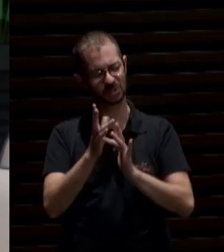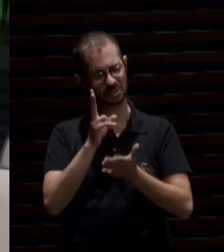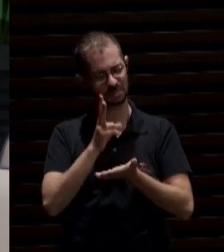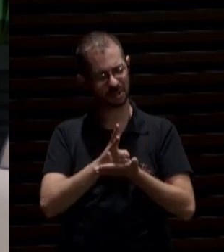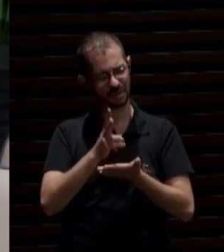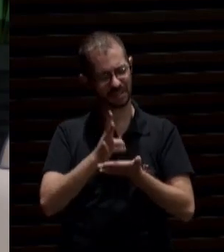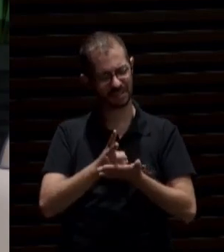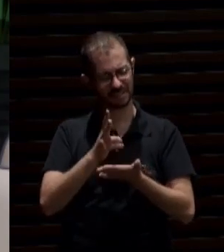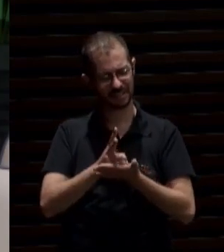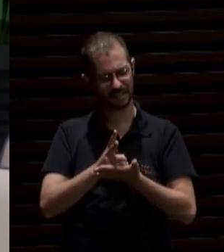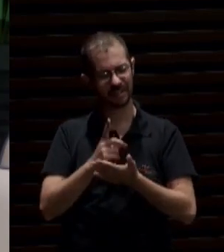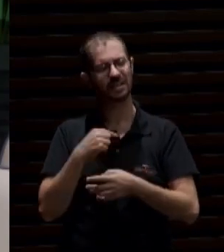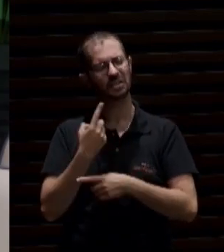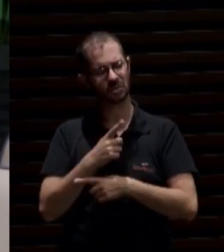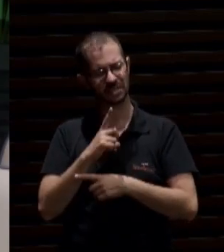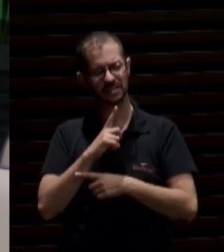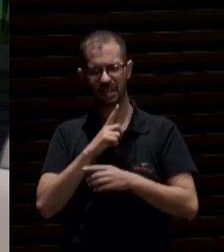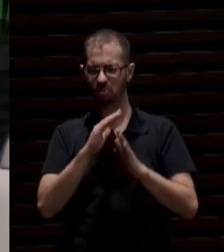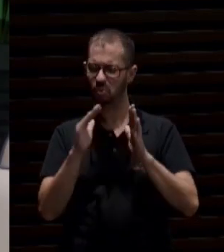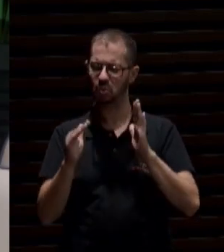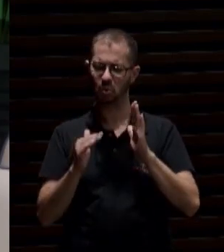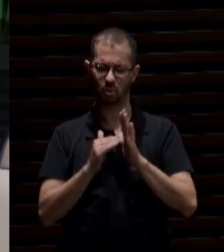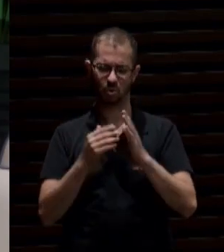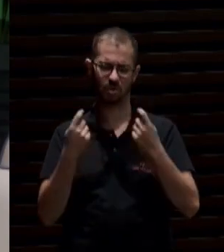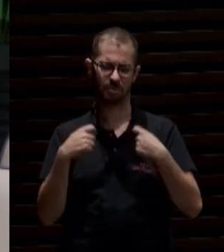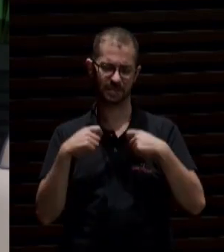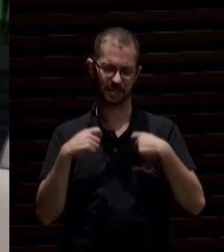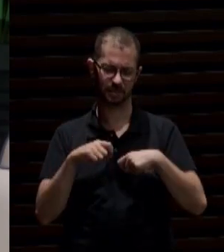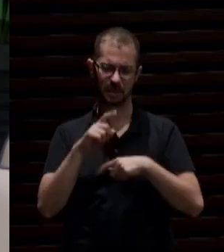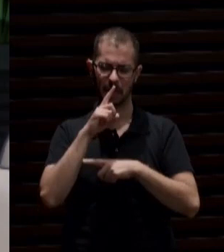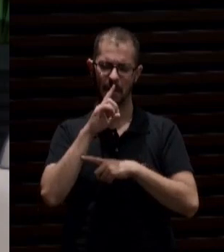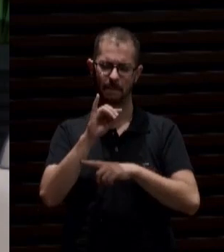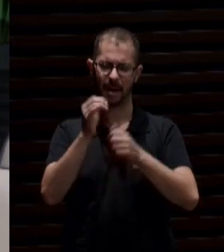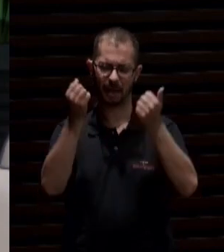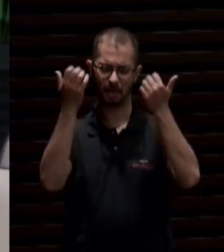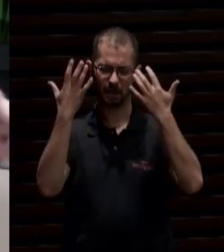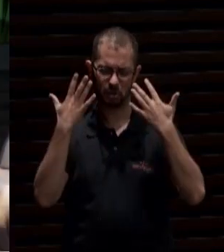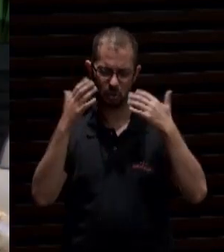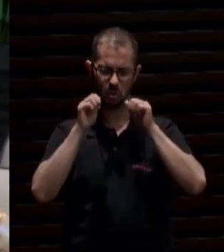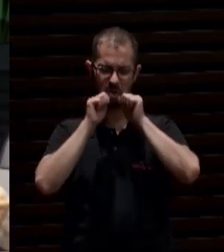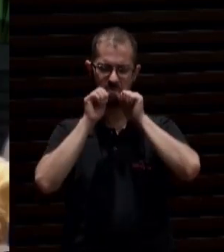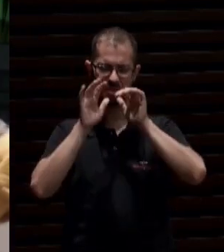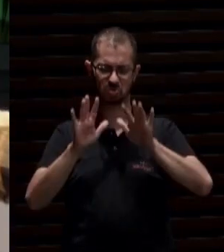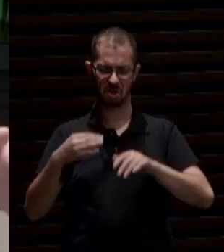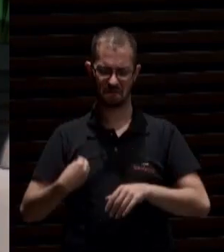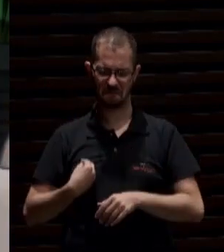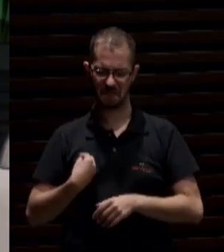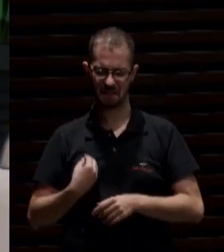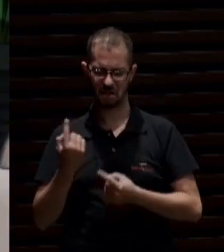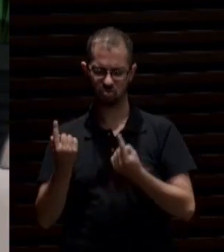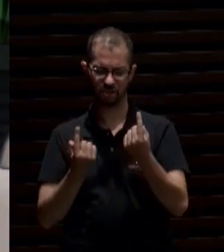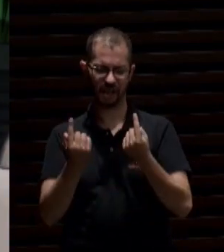por isso, nós de fato temos tudo. Pai, abençoa a minha vida e abençoa a vida de cada um dos meus irmãos nessa